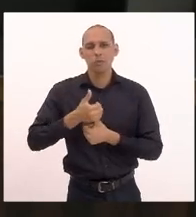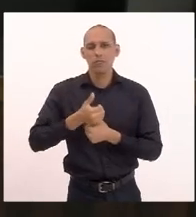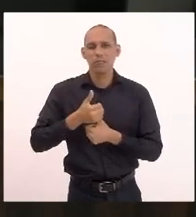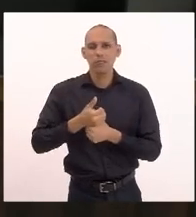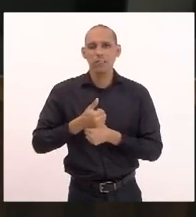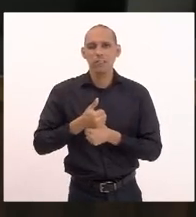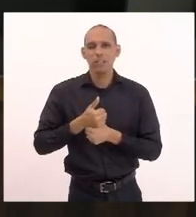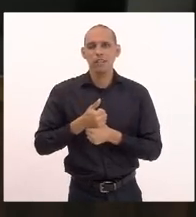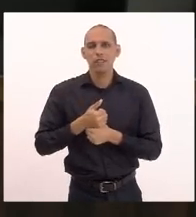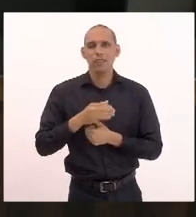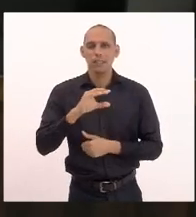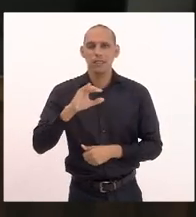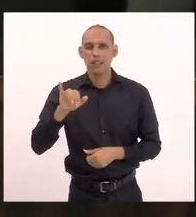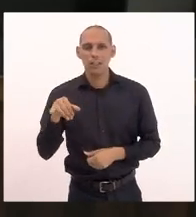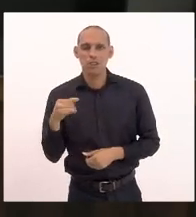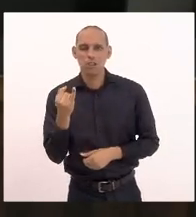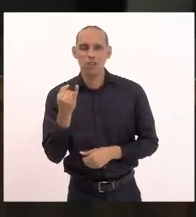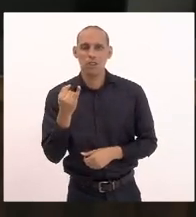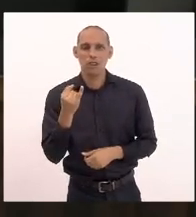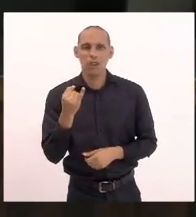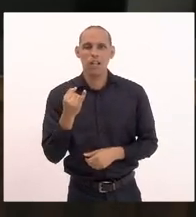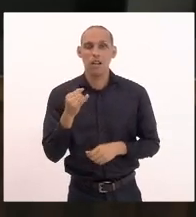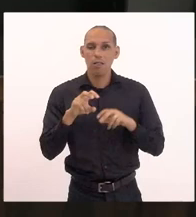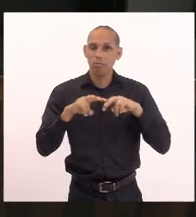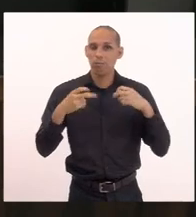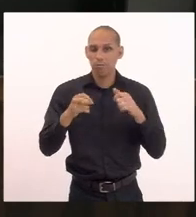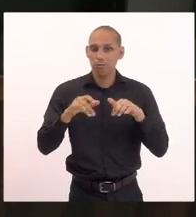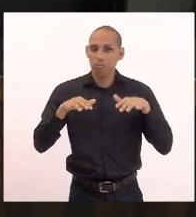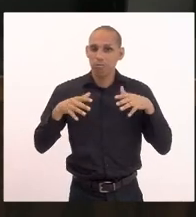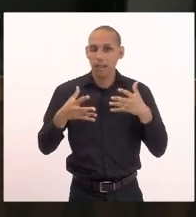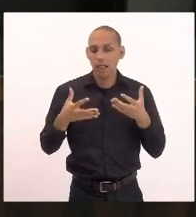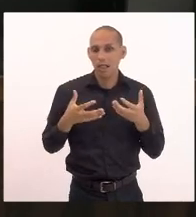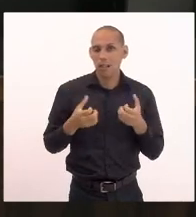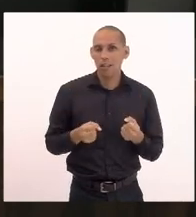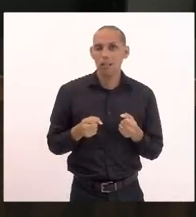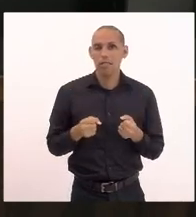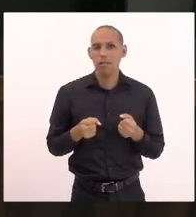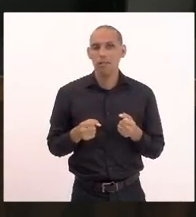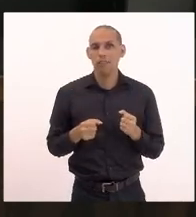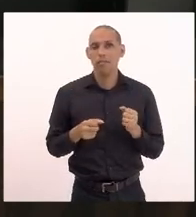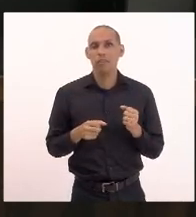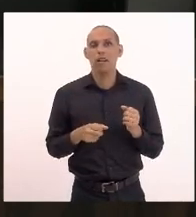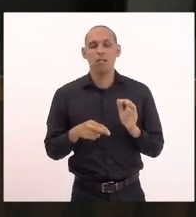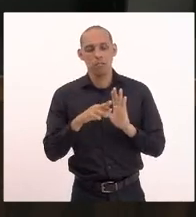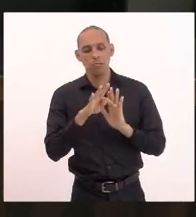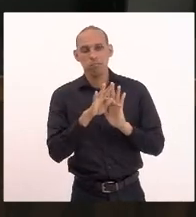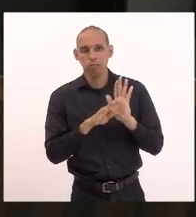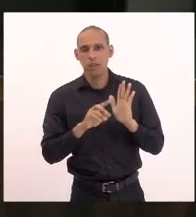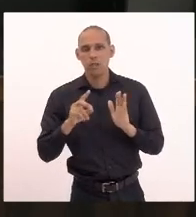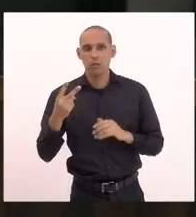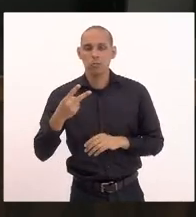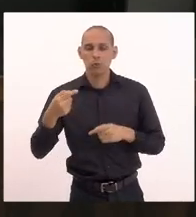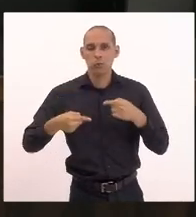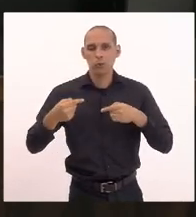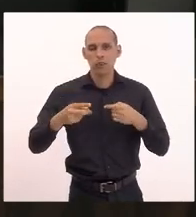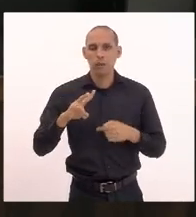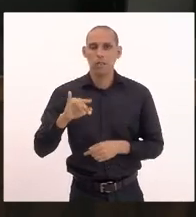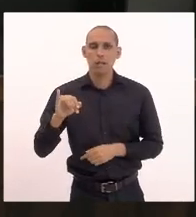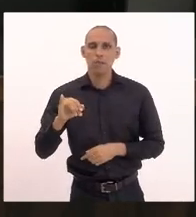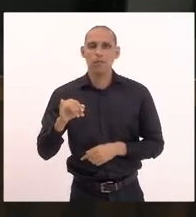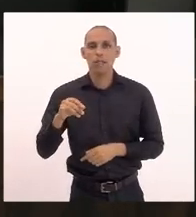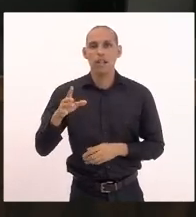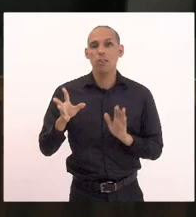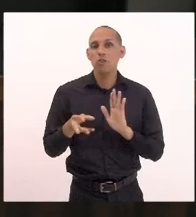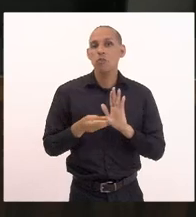CCJ sobre as emendas de plenário. Os senhores que aprovam, permaneçam como estão aprovados, vai à redação do vencido para a segunda discussão. Incluído na ordem do dia, de